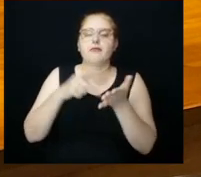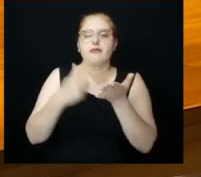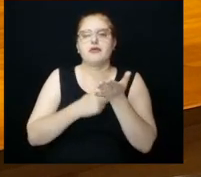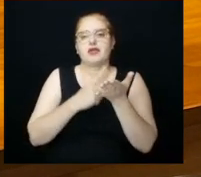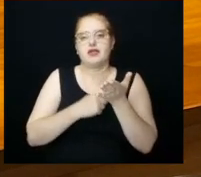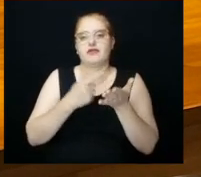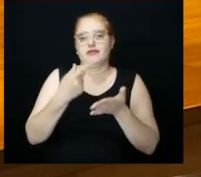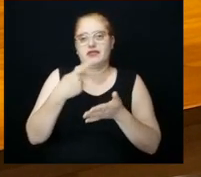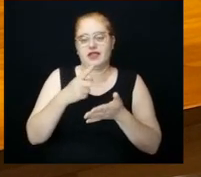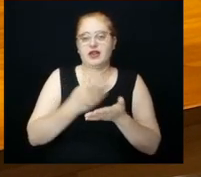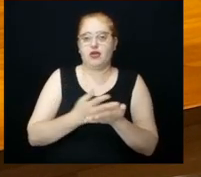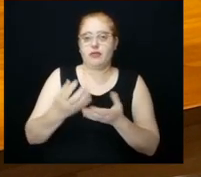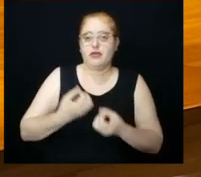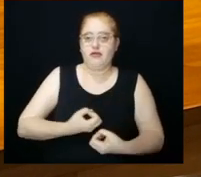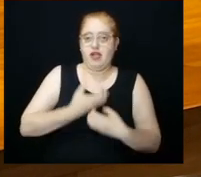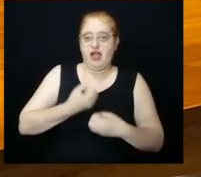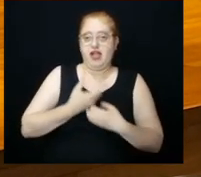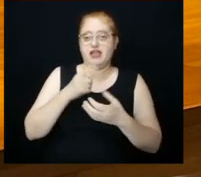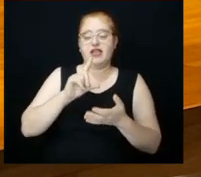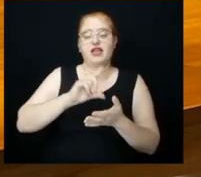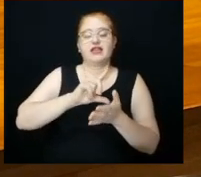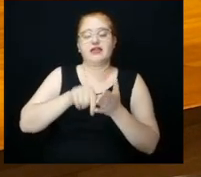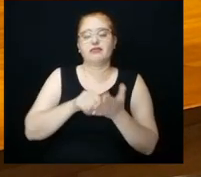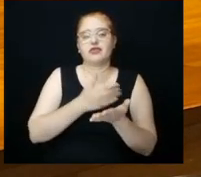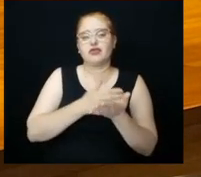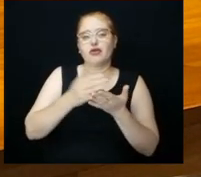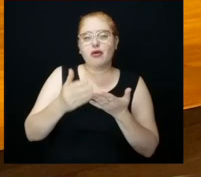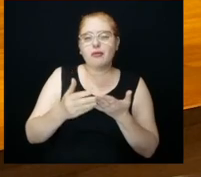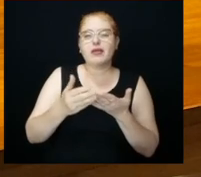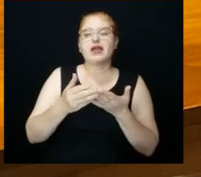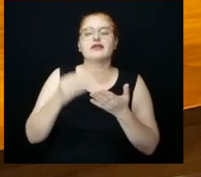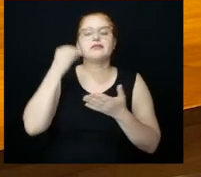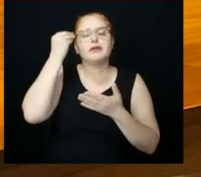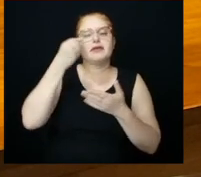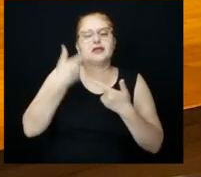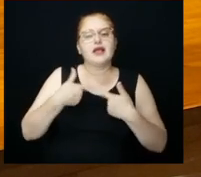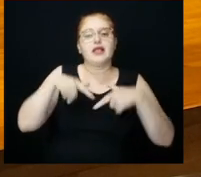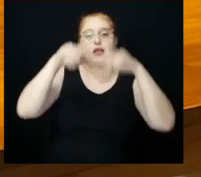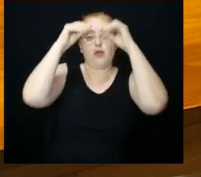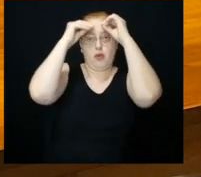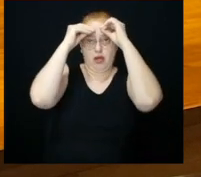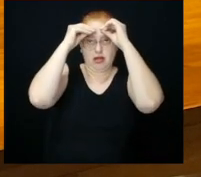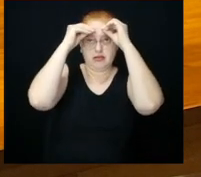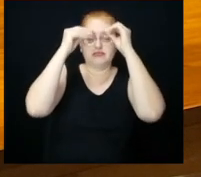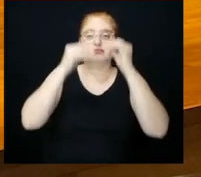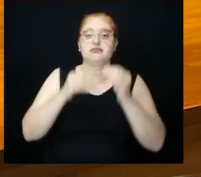depois começa a fazer os seus experimentos de linguagem na sua obra.